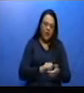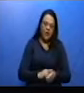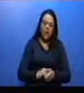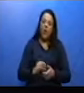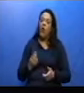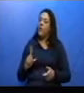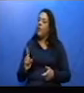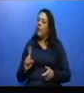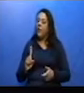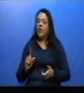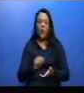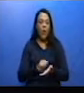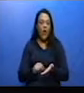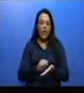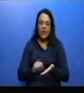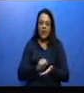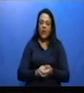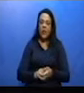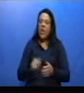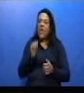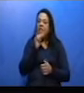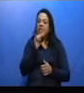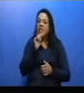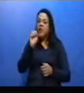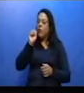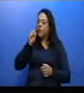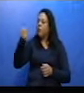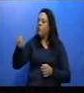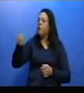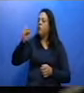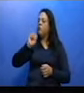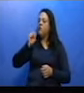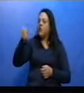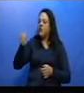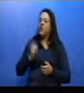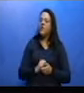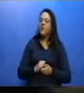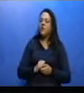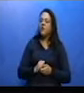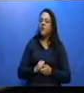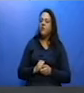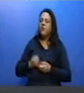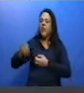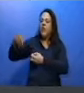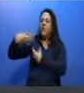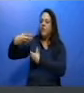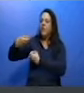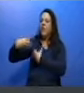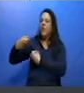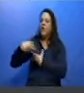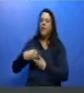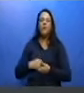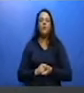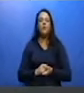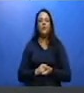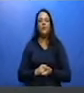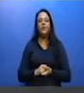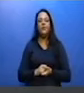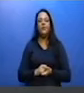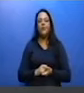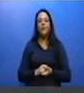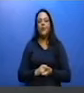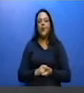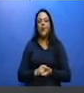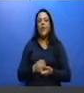entrevista, que nos informam sobre um tema. Mas na nossa aula, nós já vimos que vocês